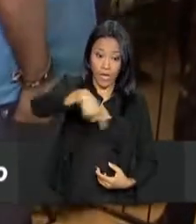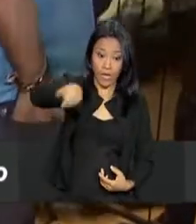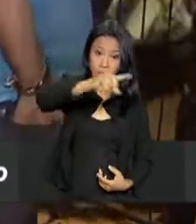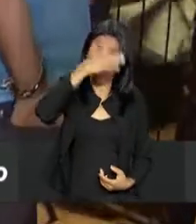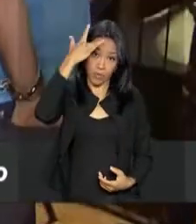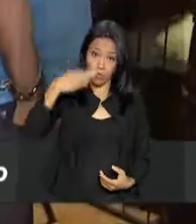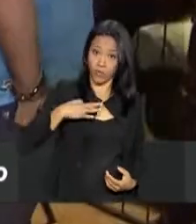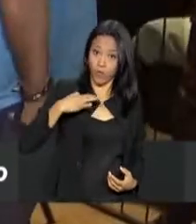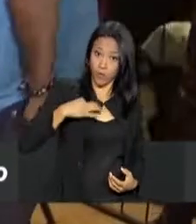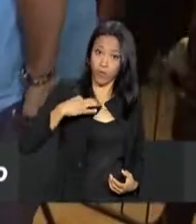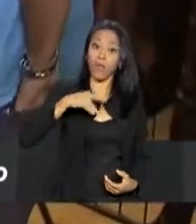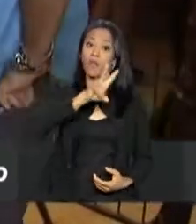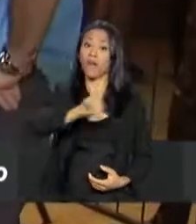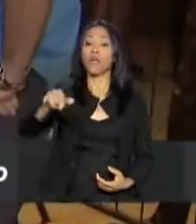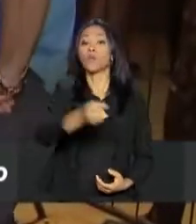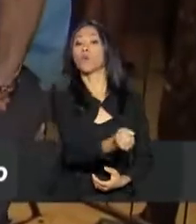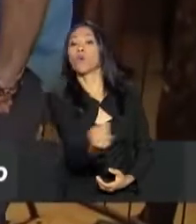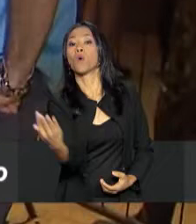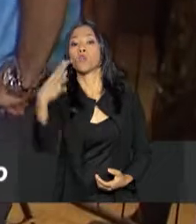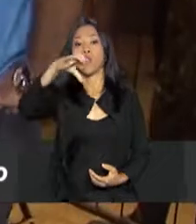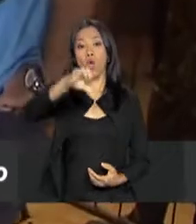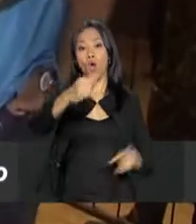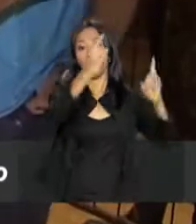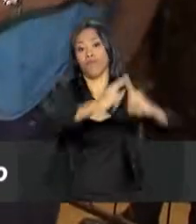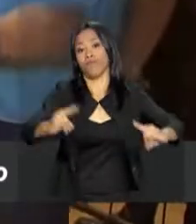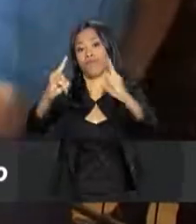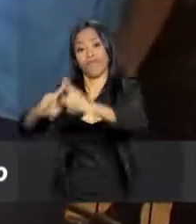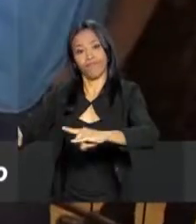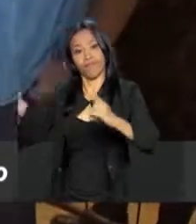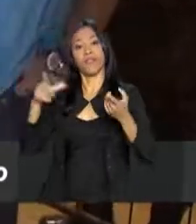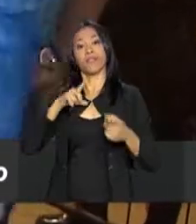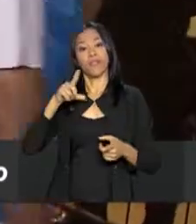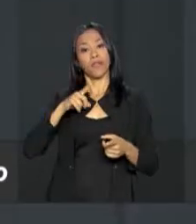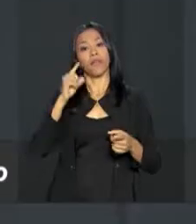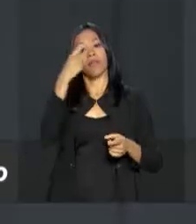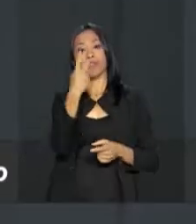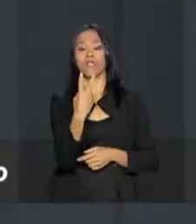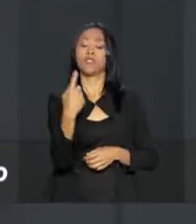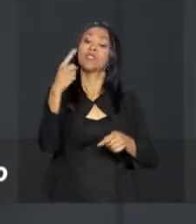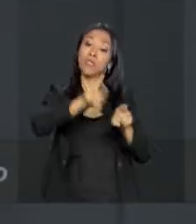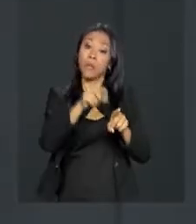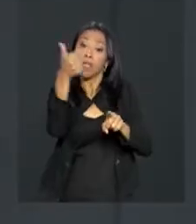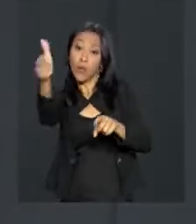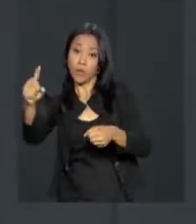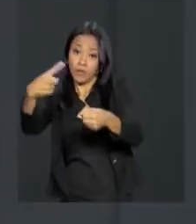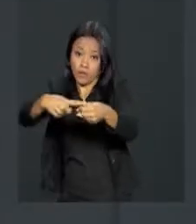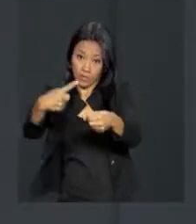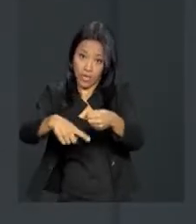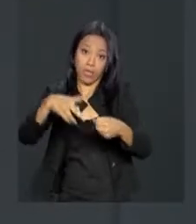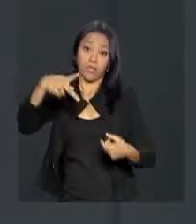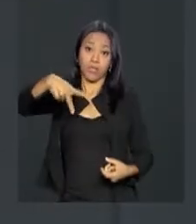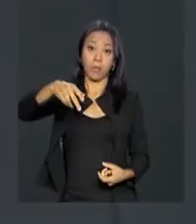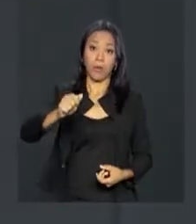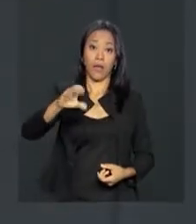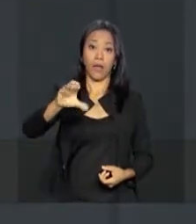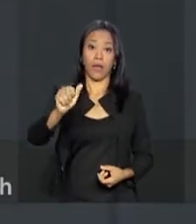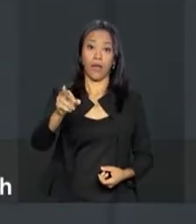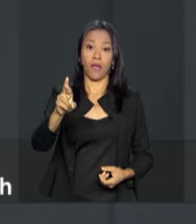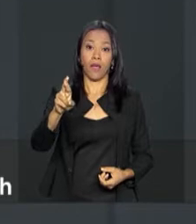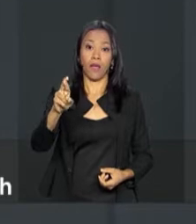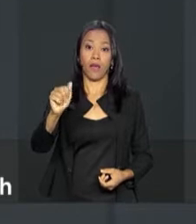venezuelanos nos nove abrigos em boa vista e no abrigo de pacaraíma estamos aqui voluntariamente